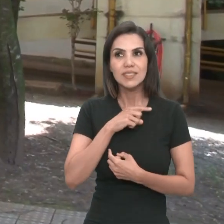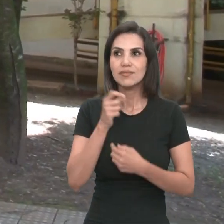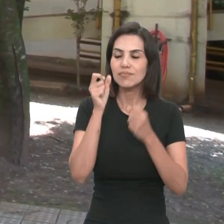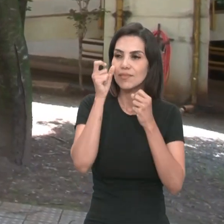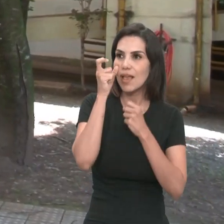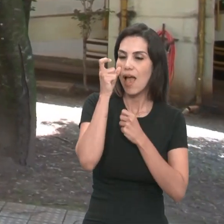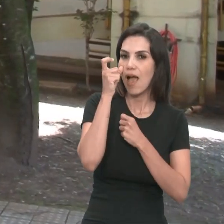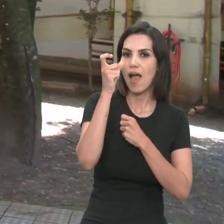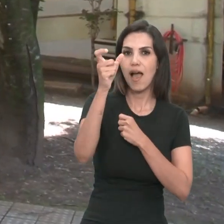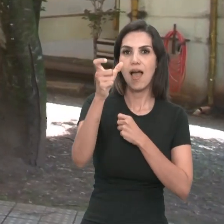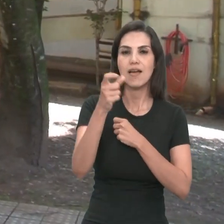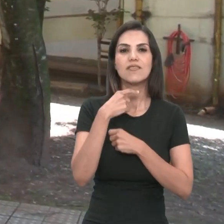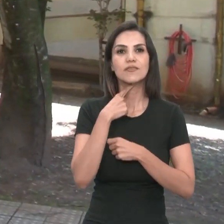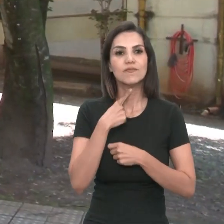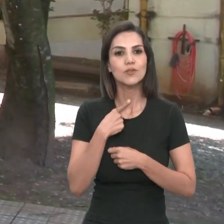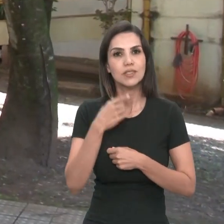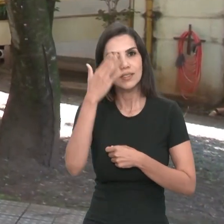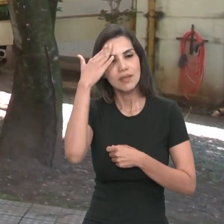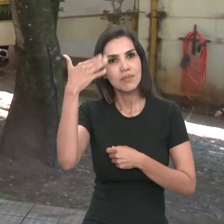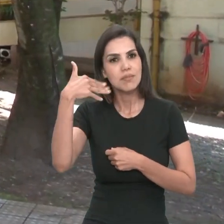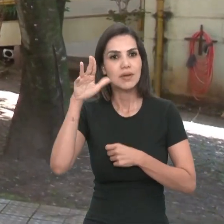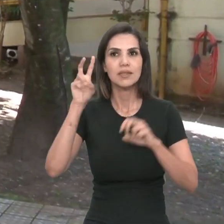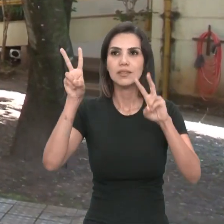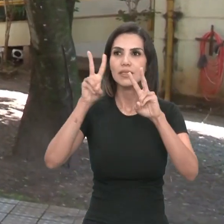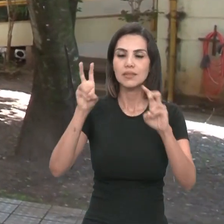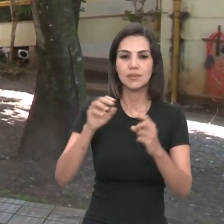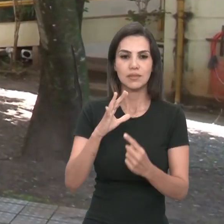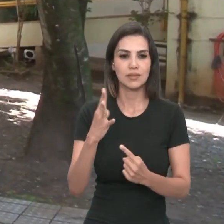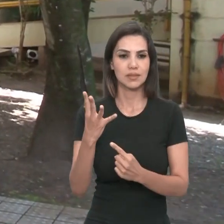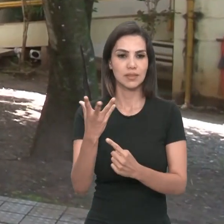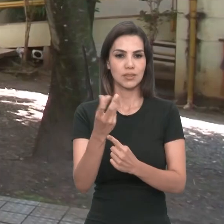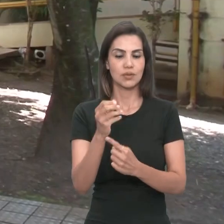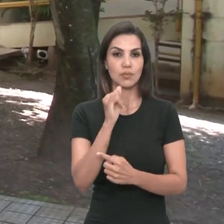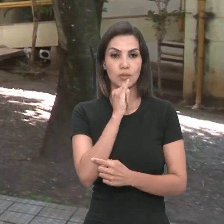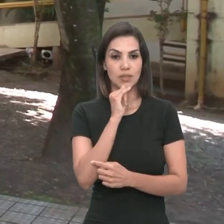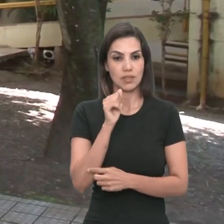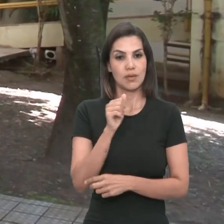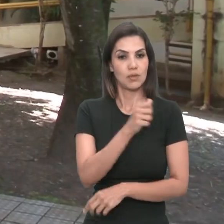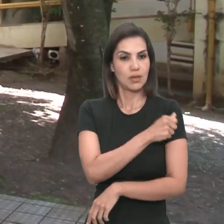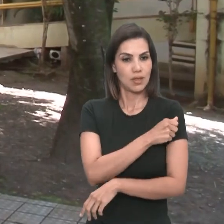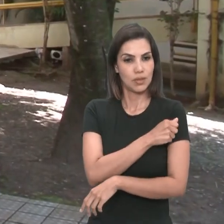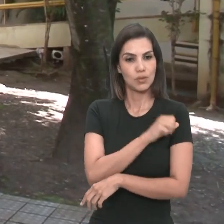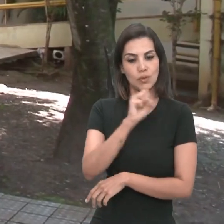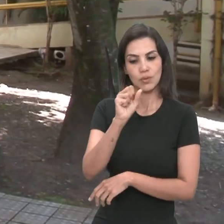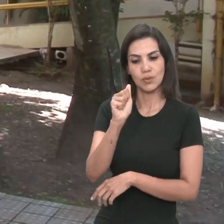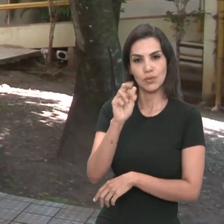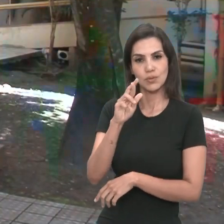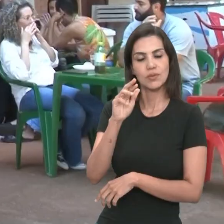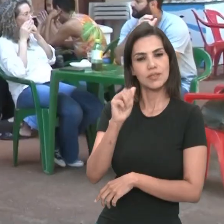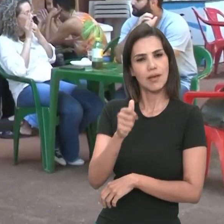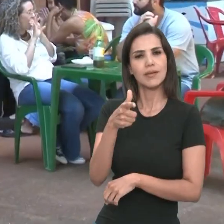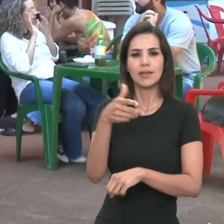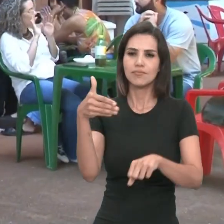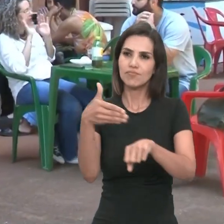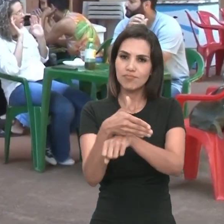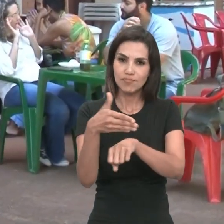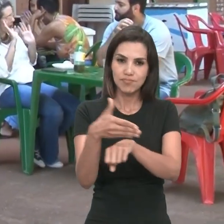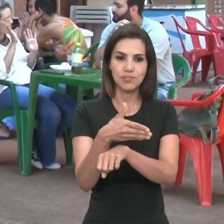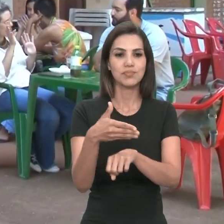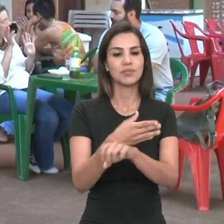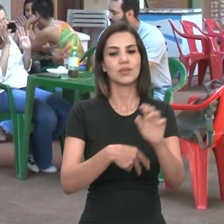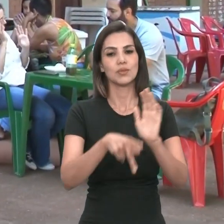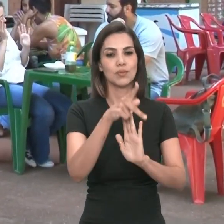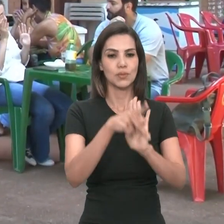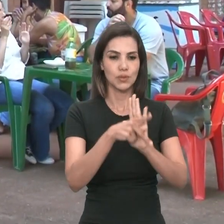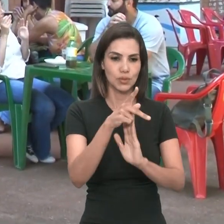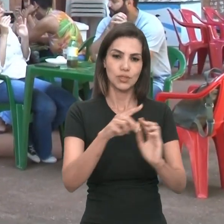em diversas pessoas, incluindo a estudante Sara Bianca, que é uma frequentadora do projeto Música